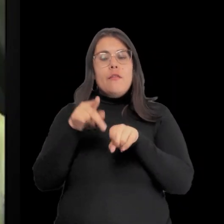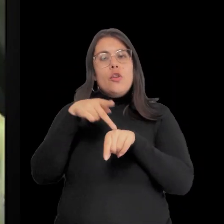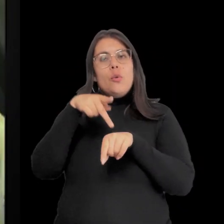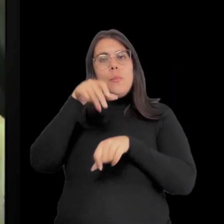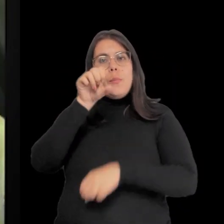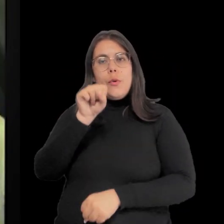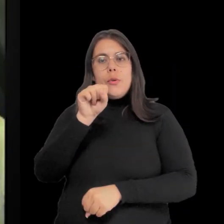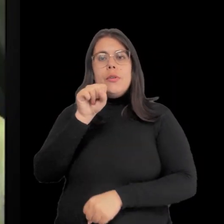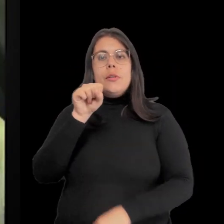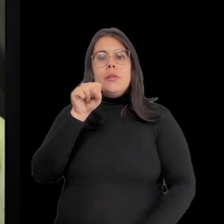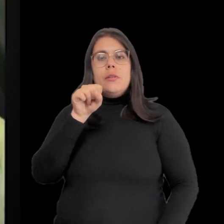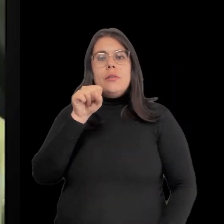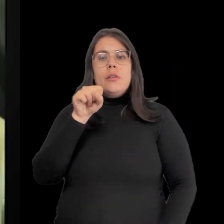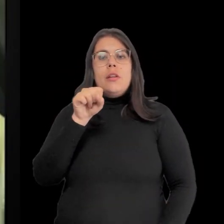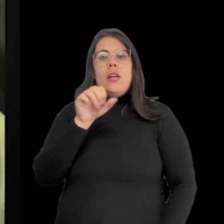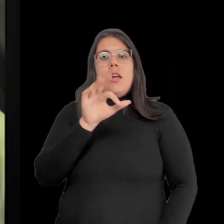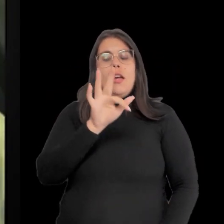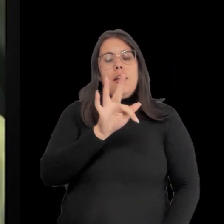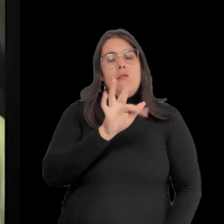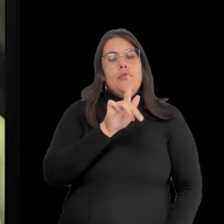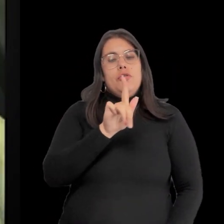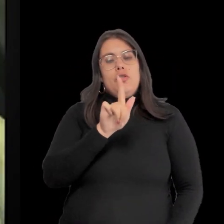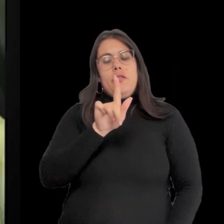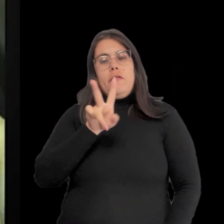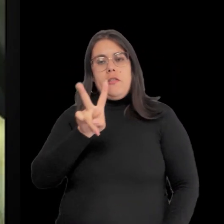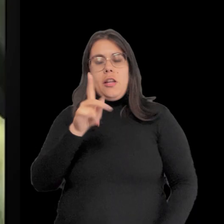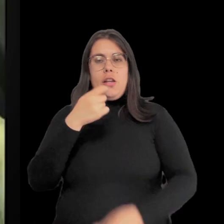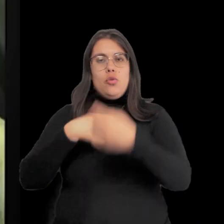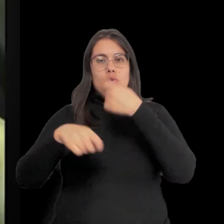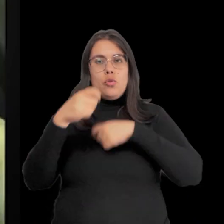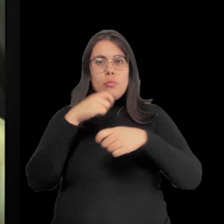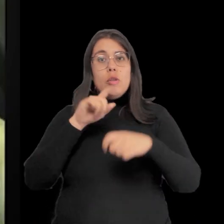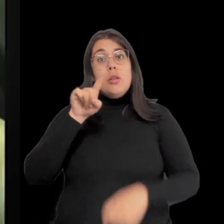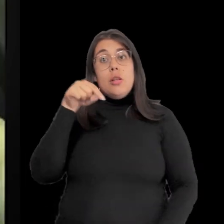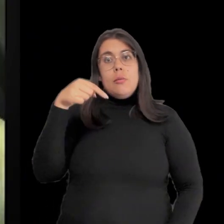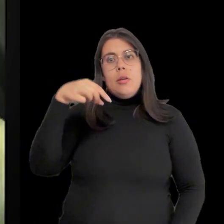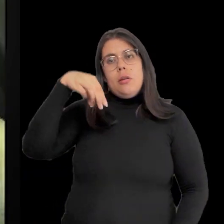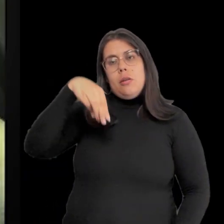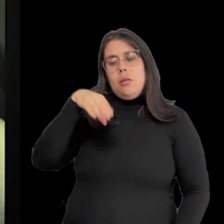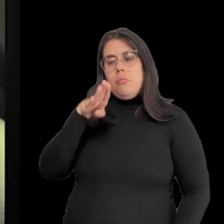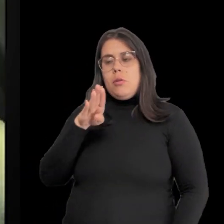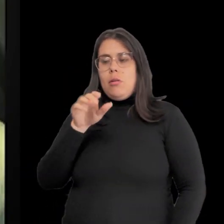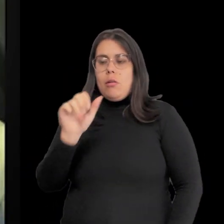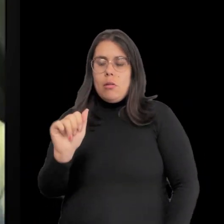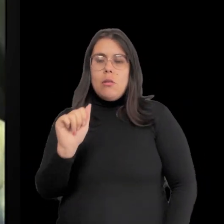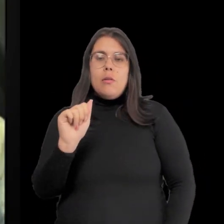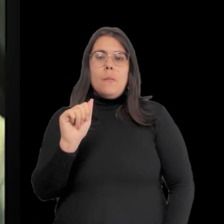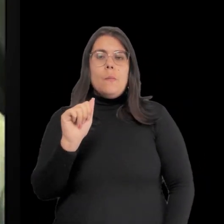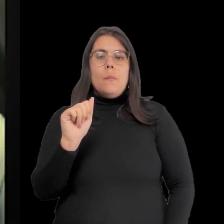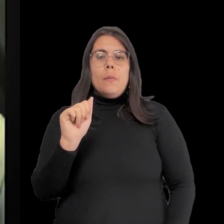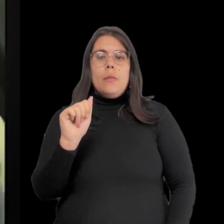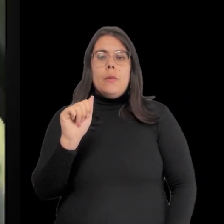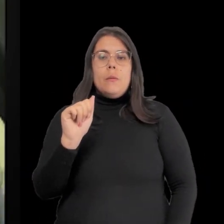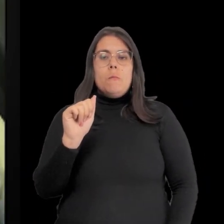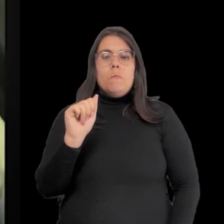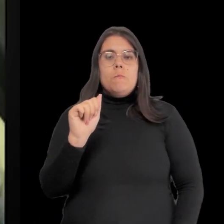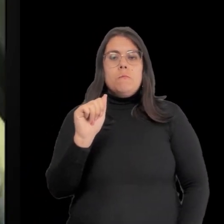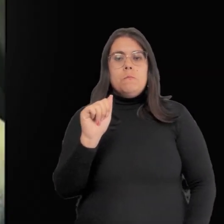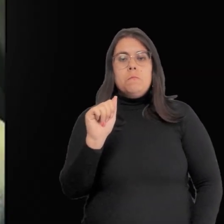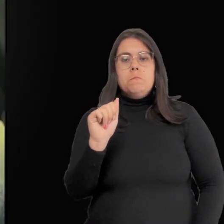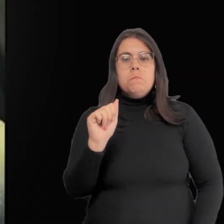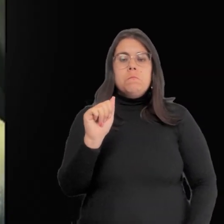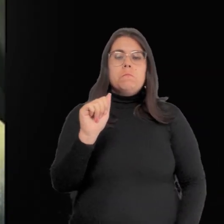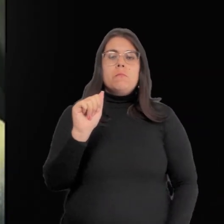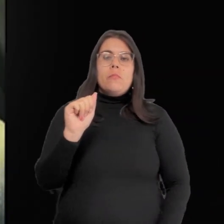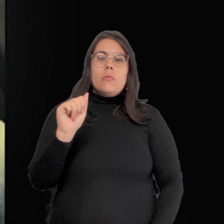Entretanto, eu fiz uma pós-graduação na FGV, em Administração, e depois fiz um MBA numa